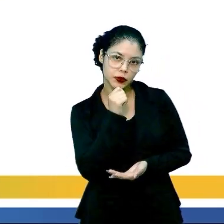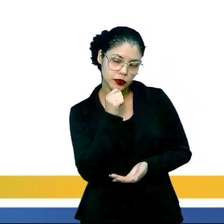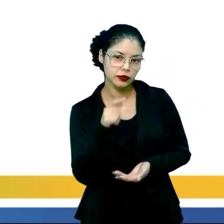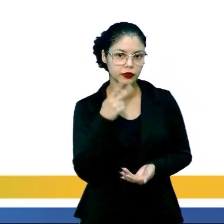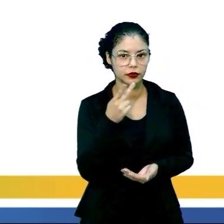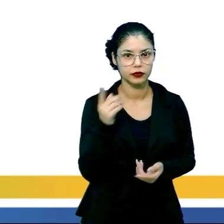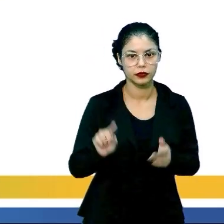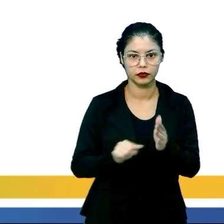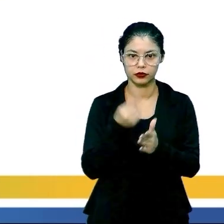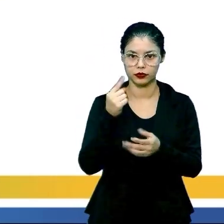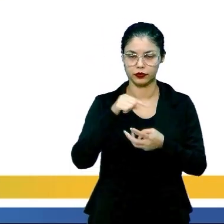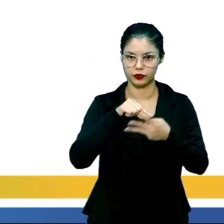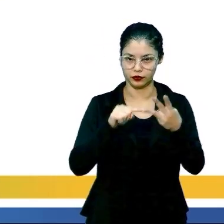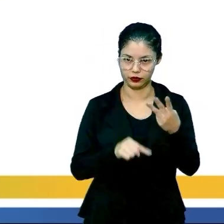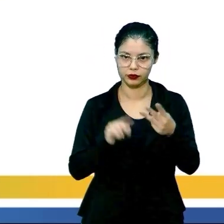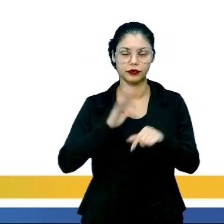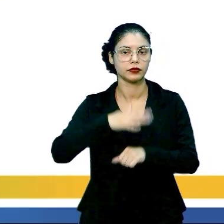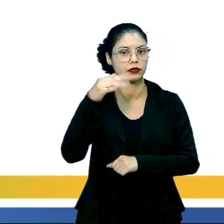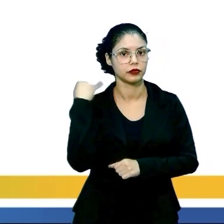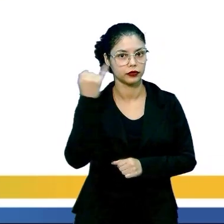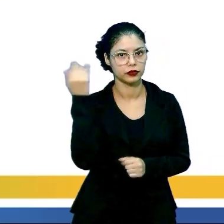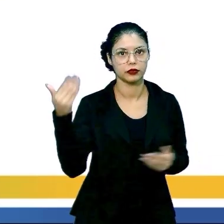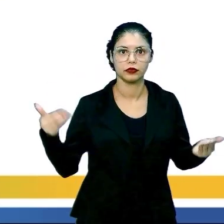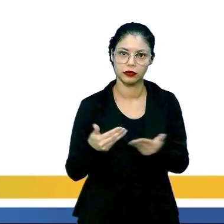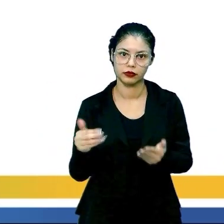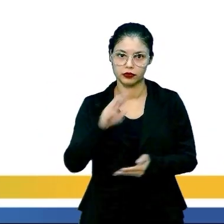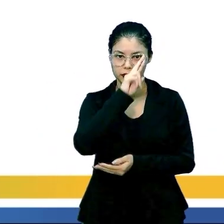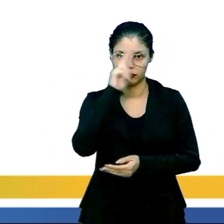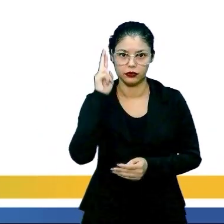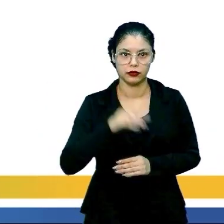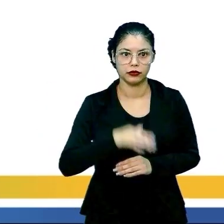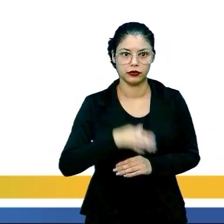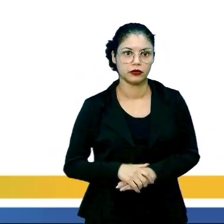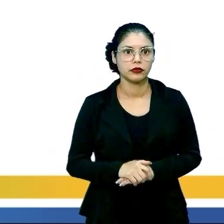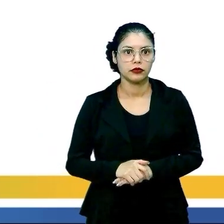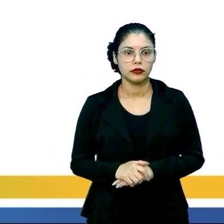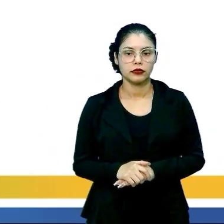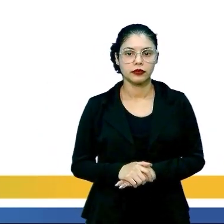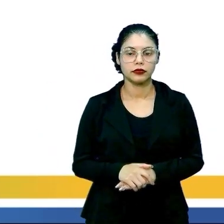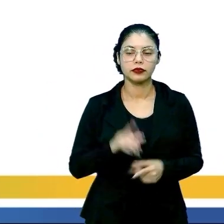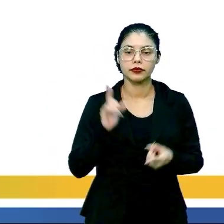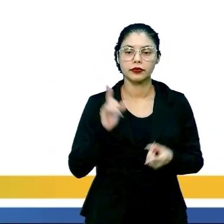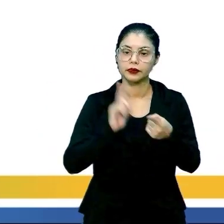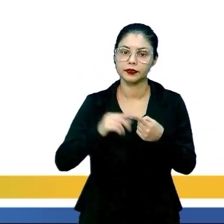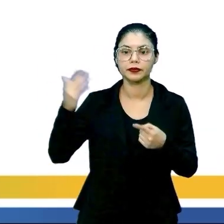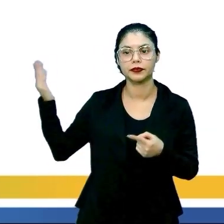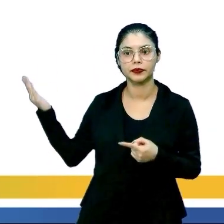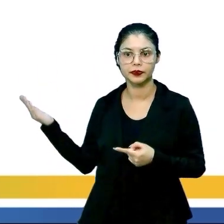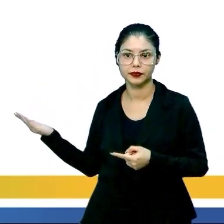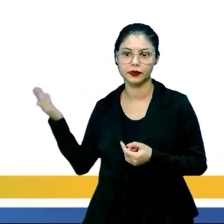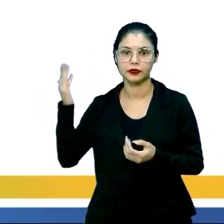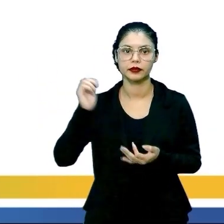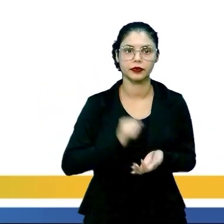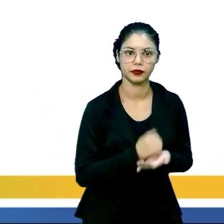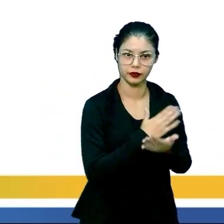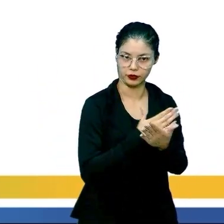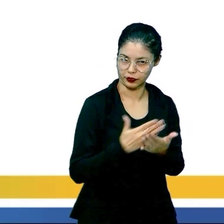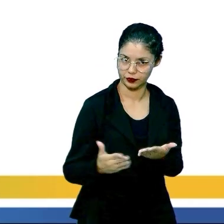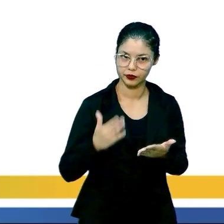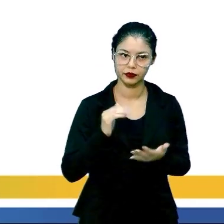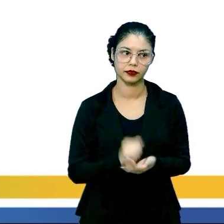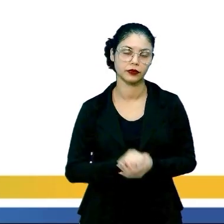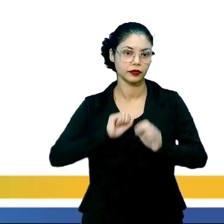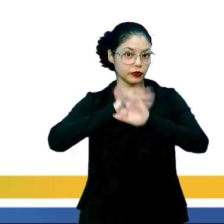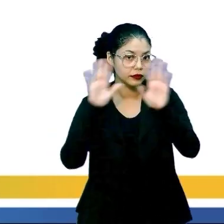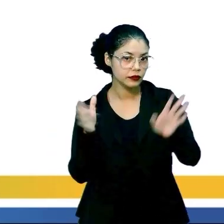falar das primeiras três, que é o que mais importa pra gente aqui em História, tá? Bom, a primeira fase, como eu já disse, começa, né,